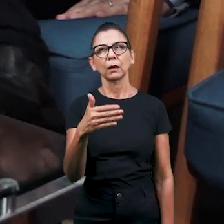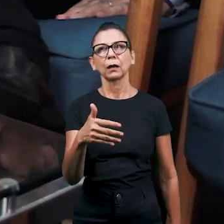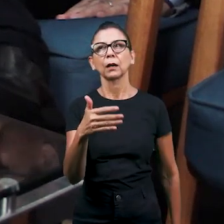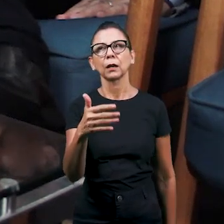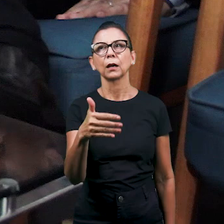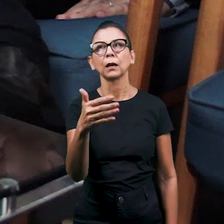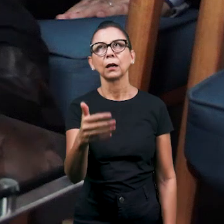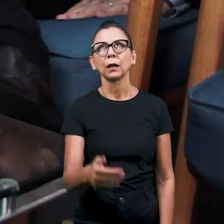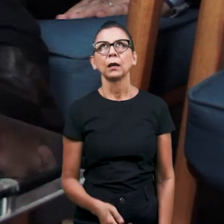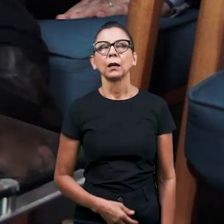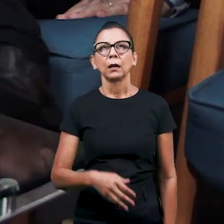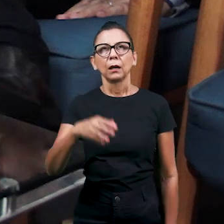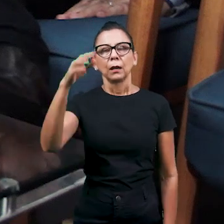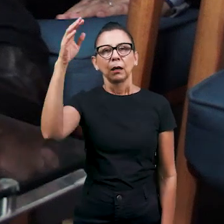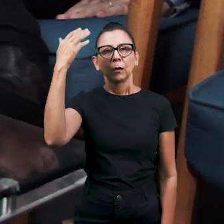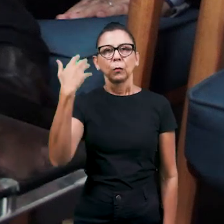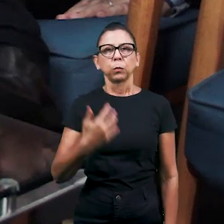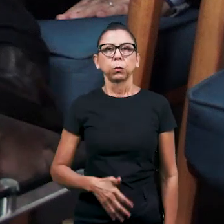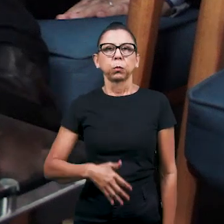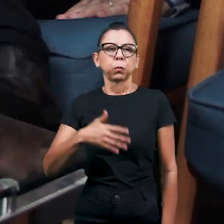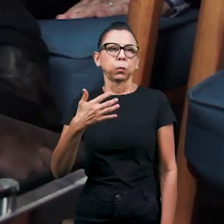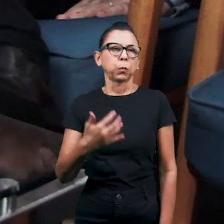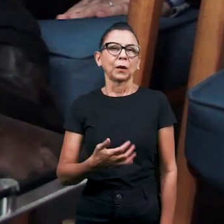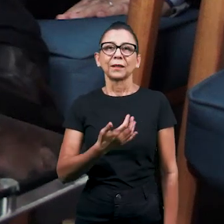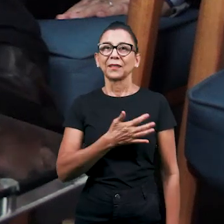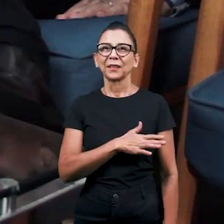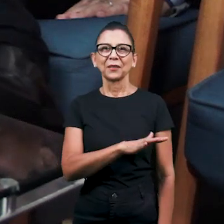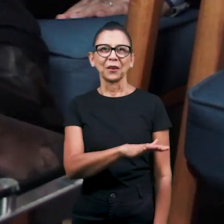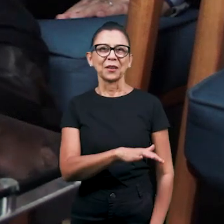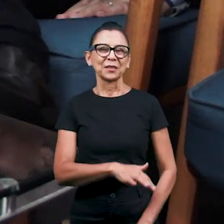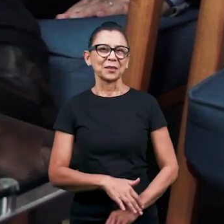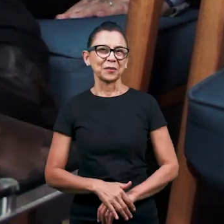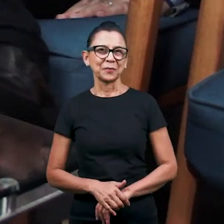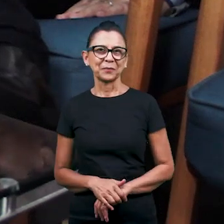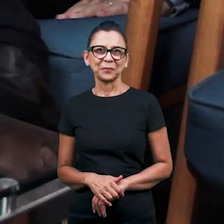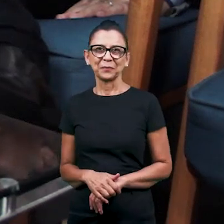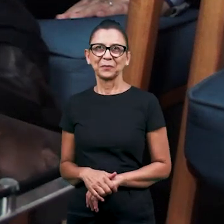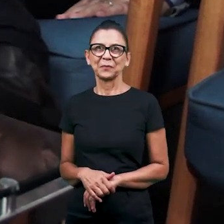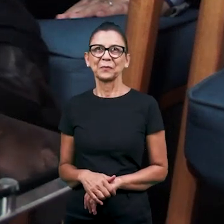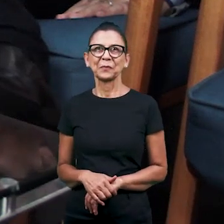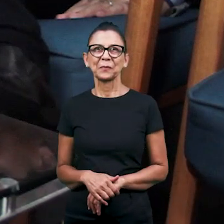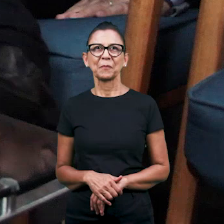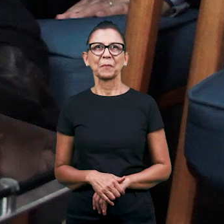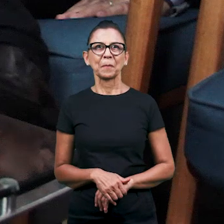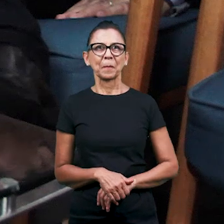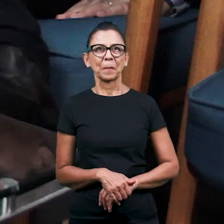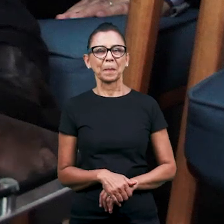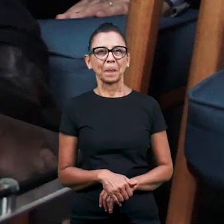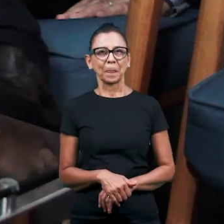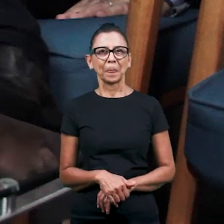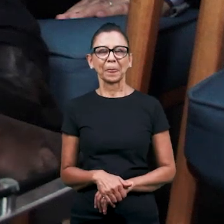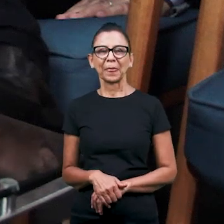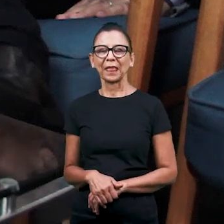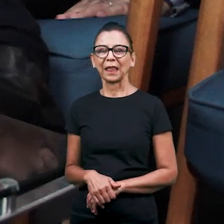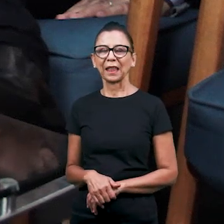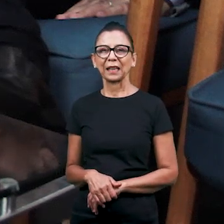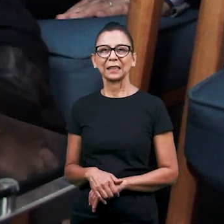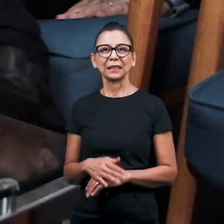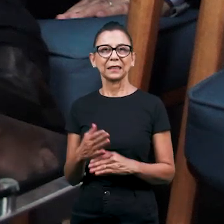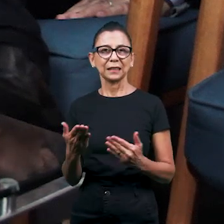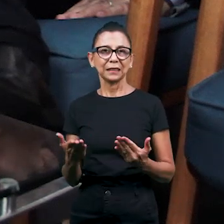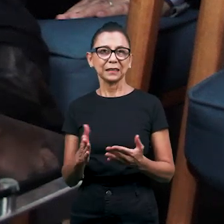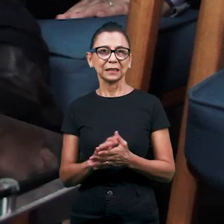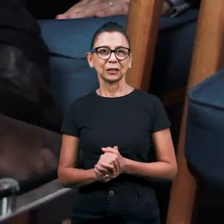formato único, né? Já teve outro pastor que foi e deu muito testemunho de louvores que só deu para ele. Então, os irmãos estarem